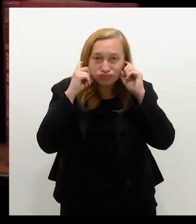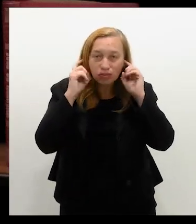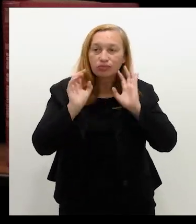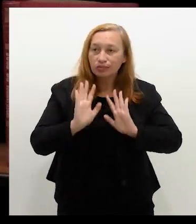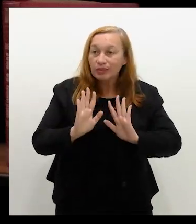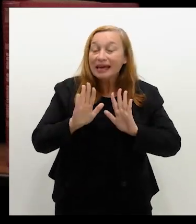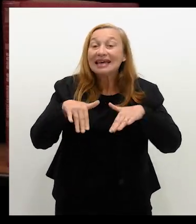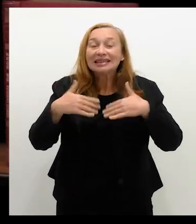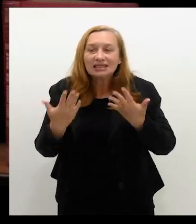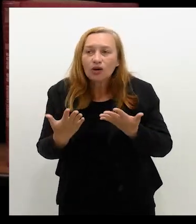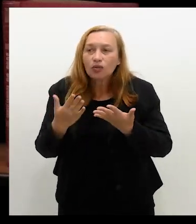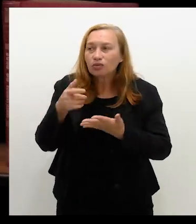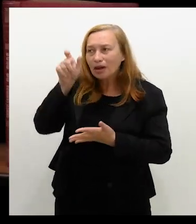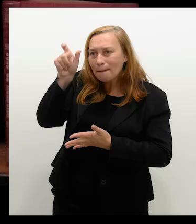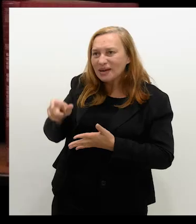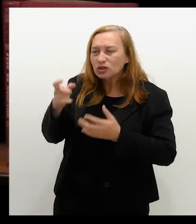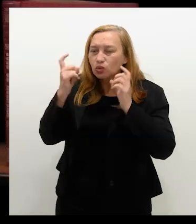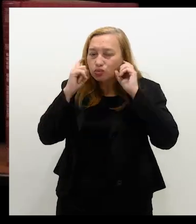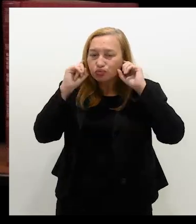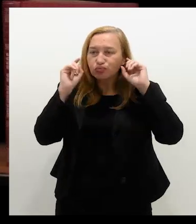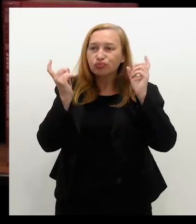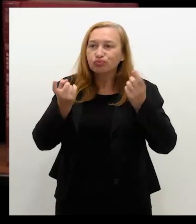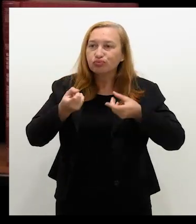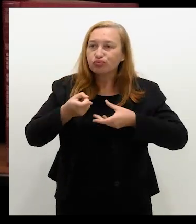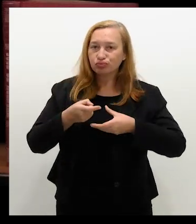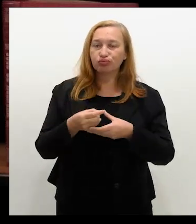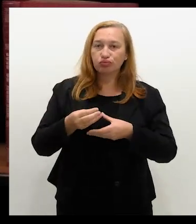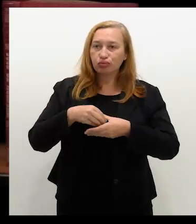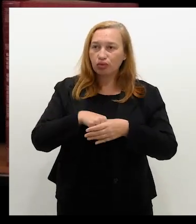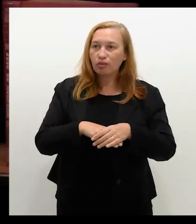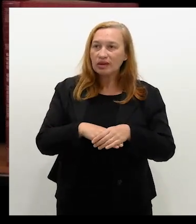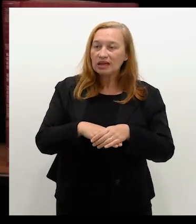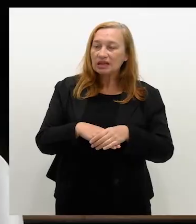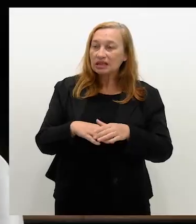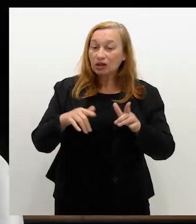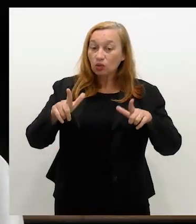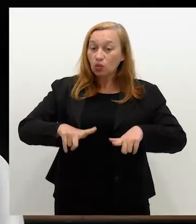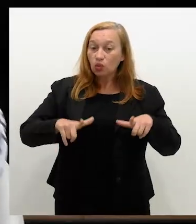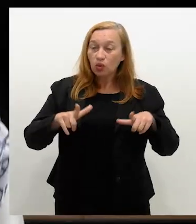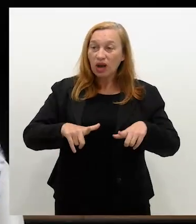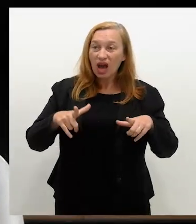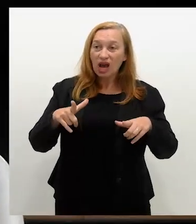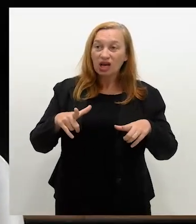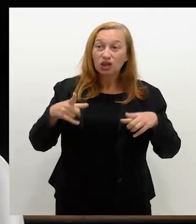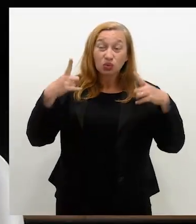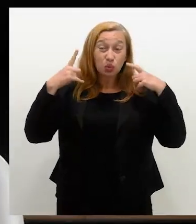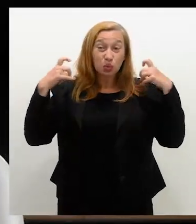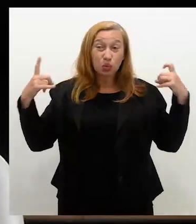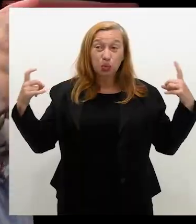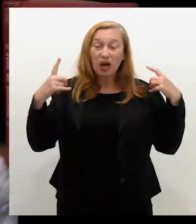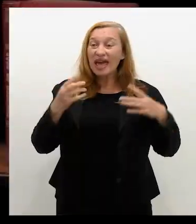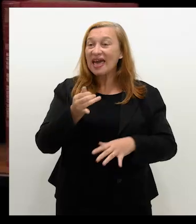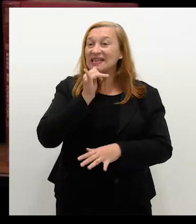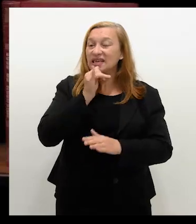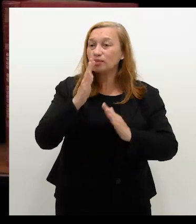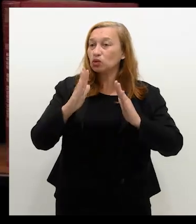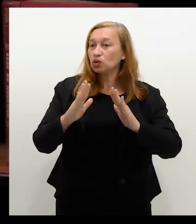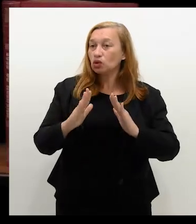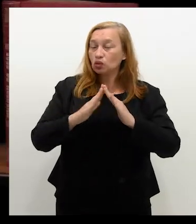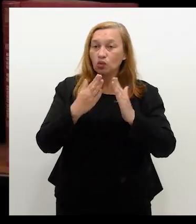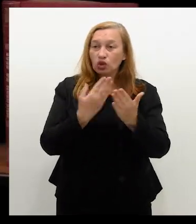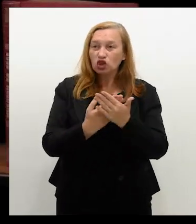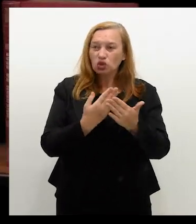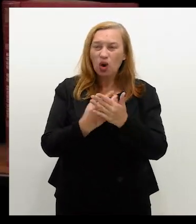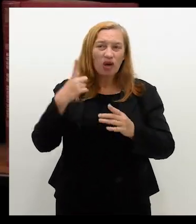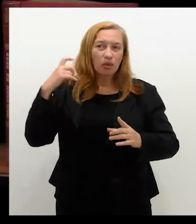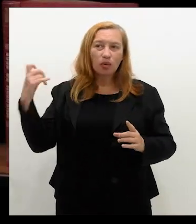ouvido. Então, quando a pessoa tira o fone e está num ambiente ruidoso, por exemplo... Exato, uma sala de aula, que alguém está falando